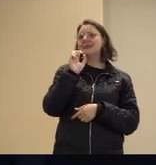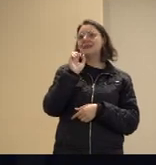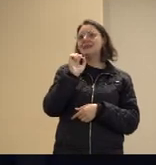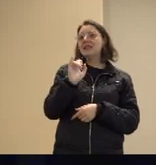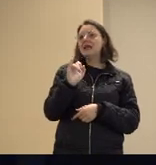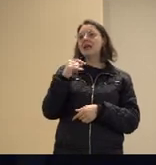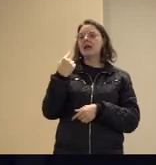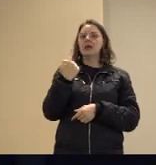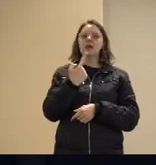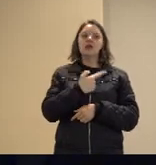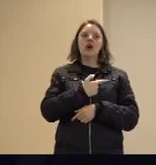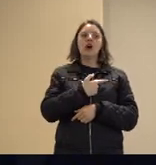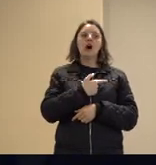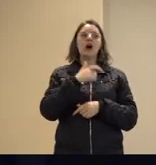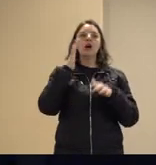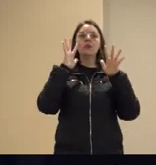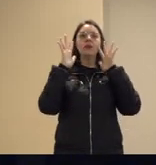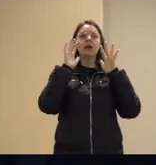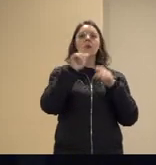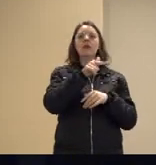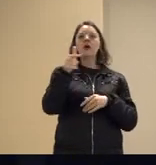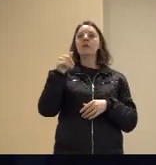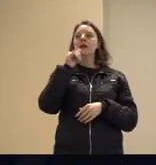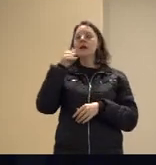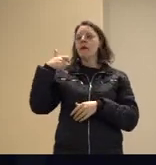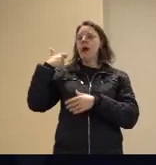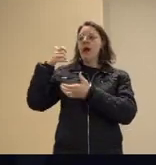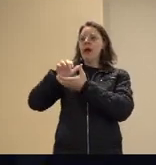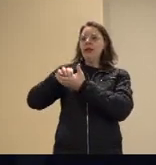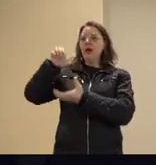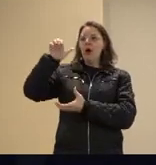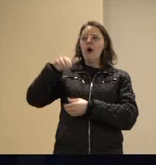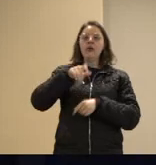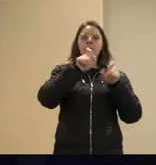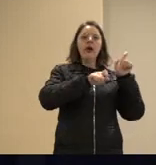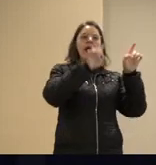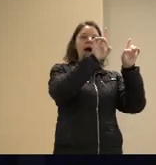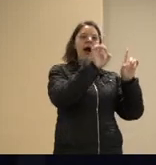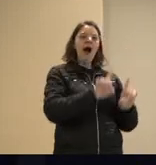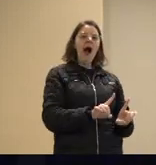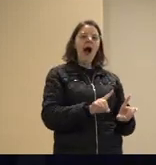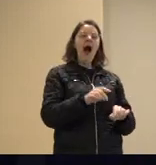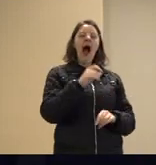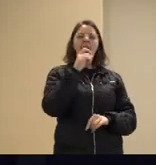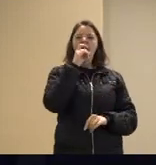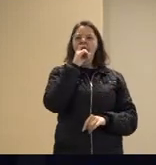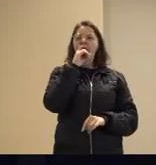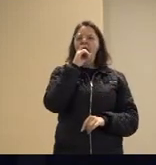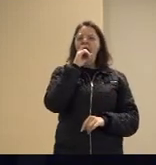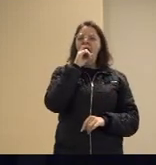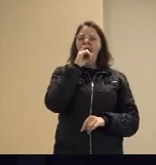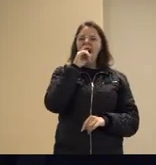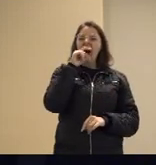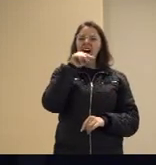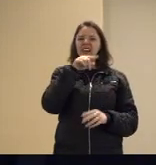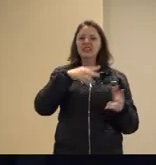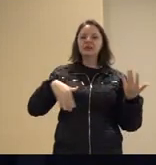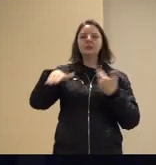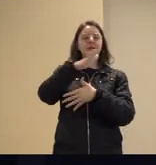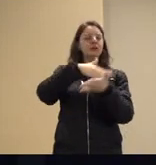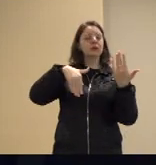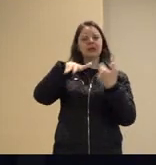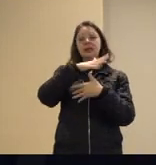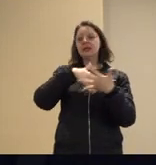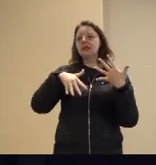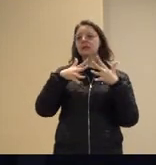quando a gente parte para outros públicos, como idoso, pessoa com deficiência, que aí se faz uma salada mista, uma